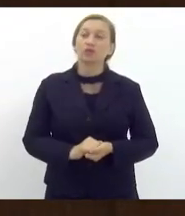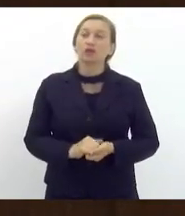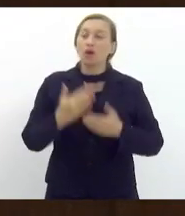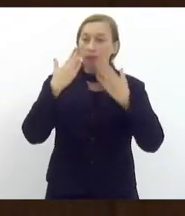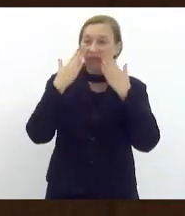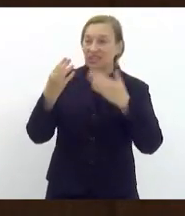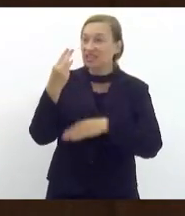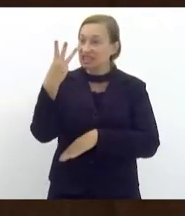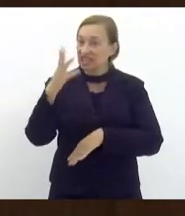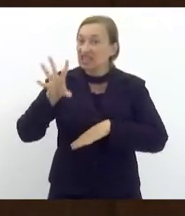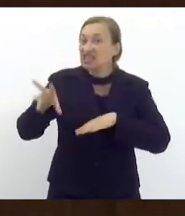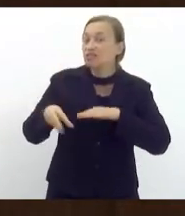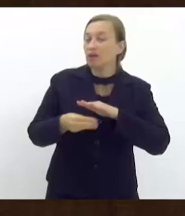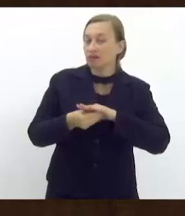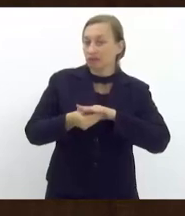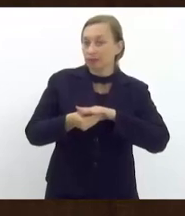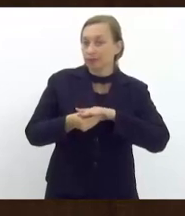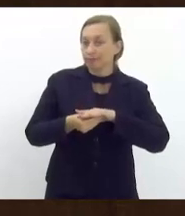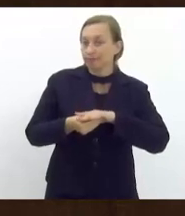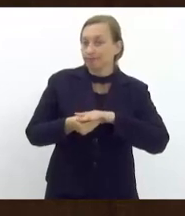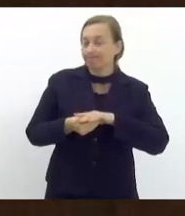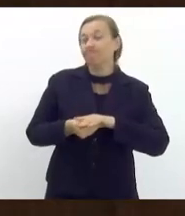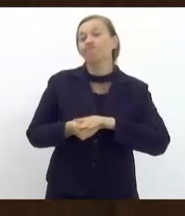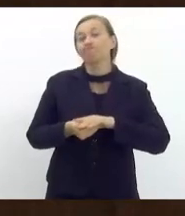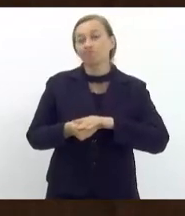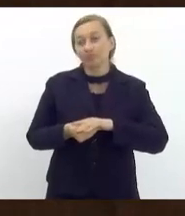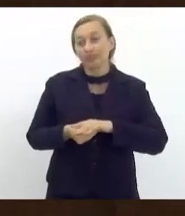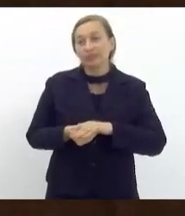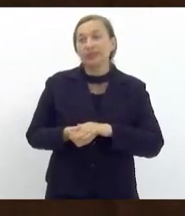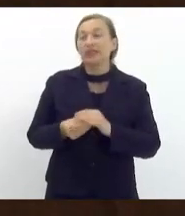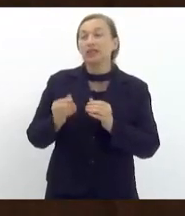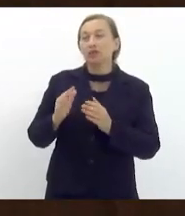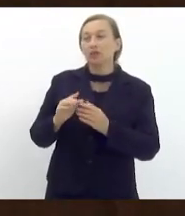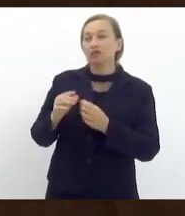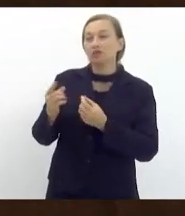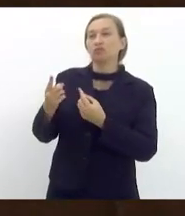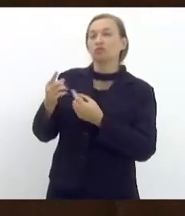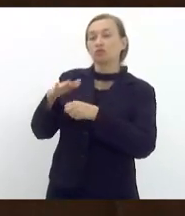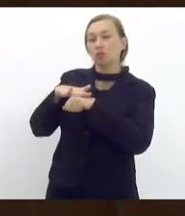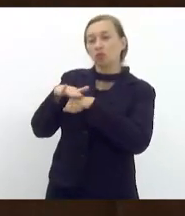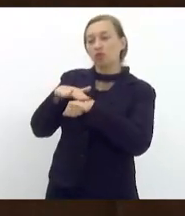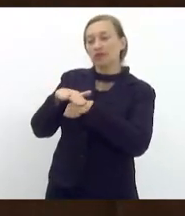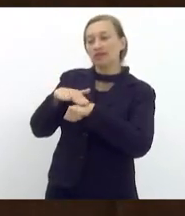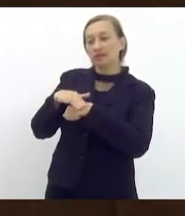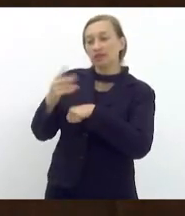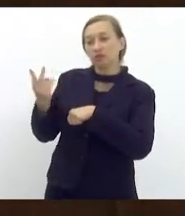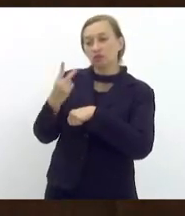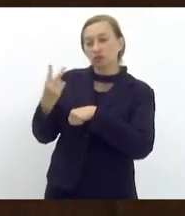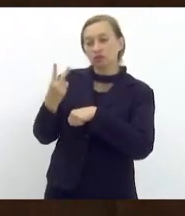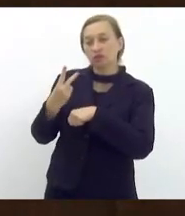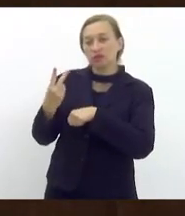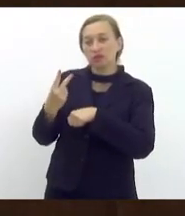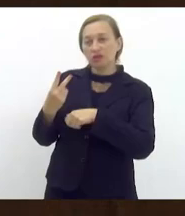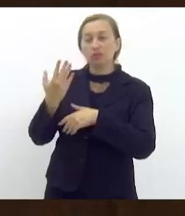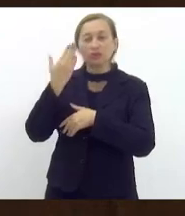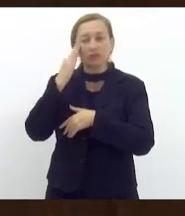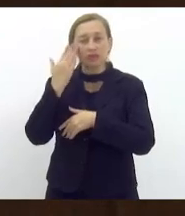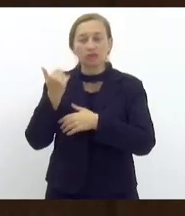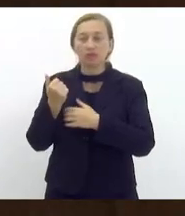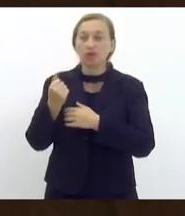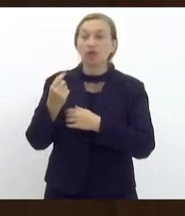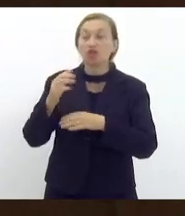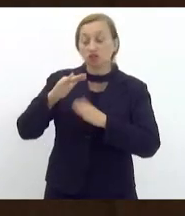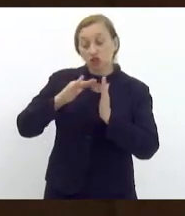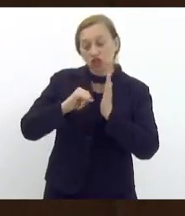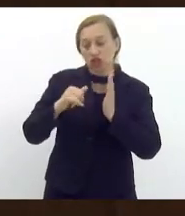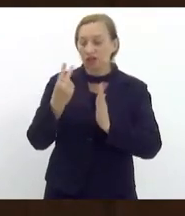apresentei três emendas nós fizemos um entendimento e por esse entendimento eu vou retirar